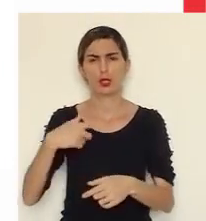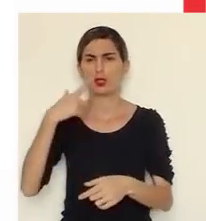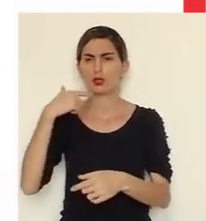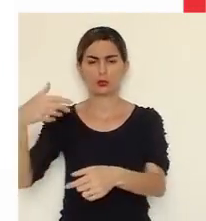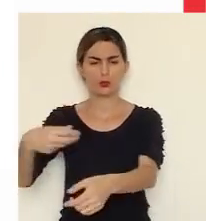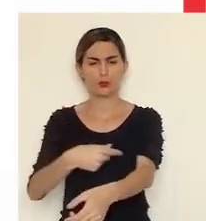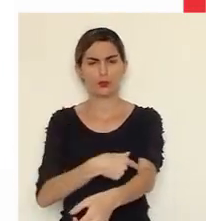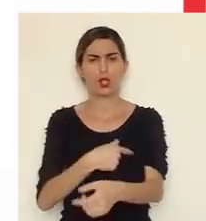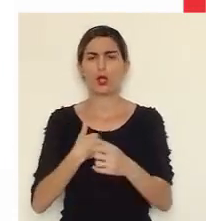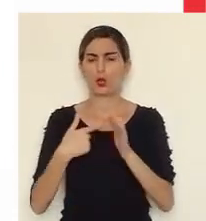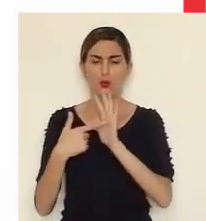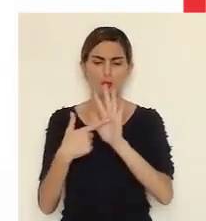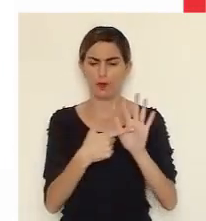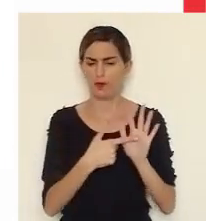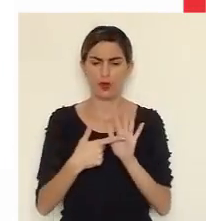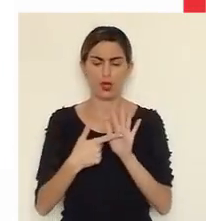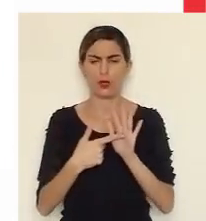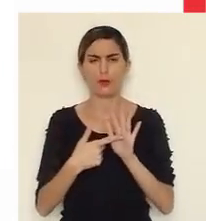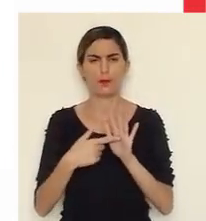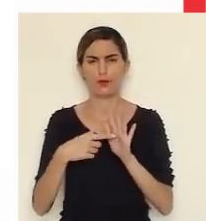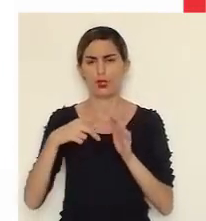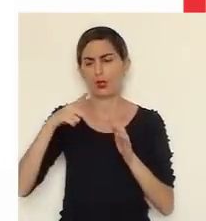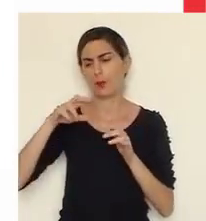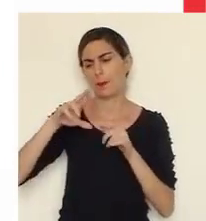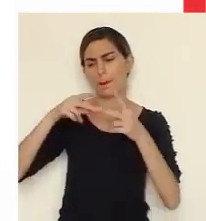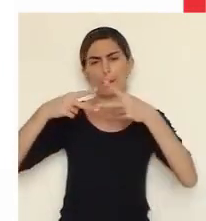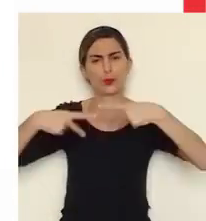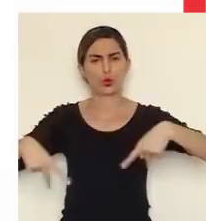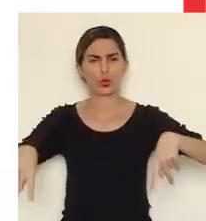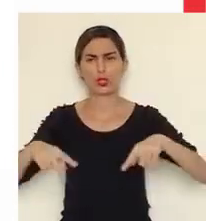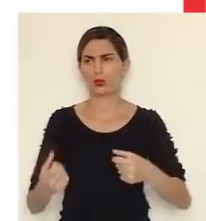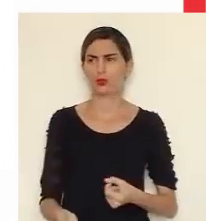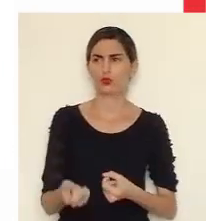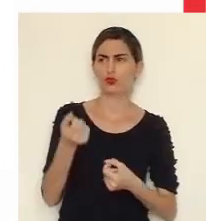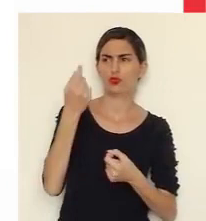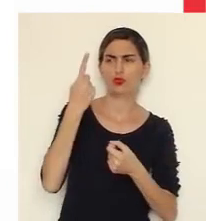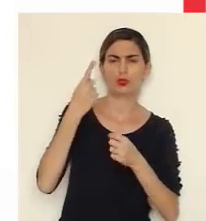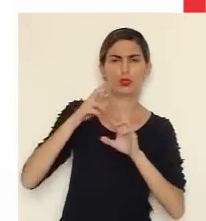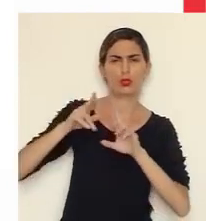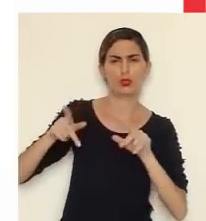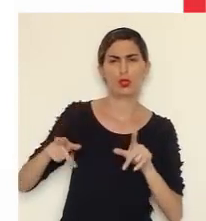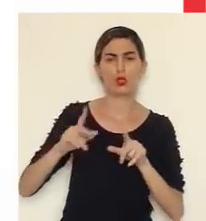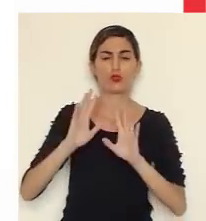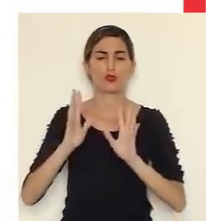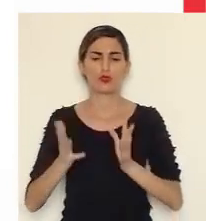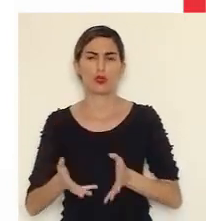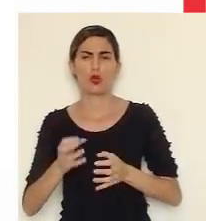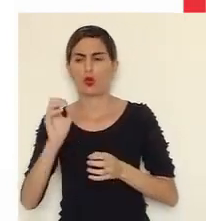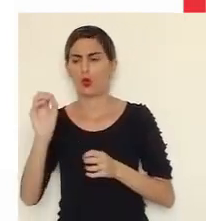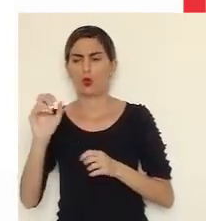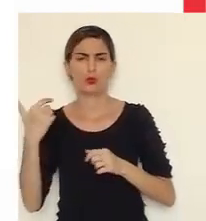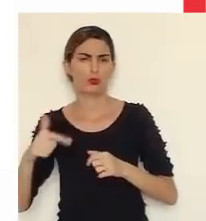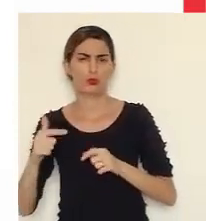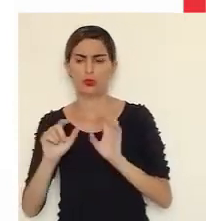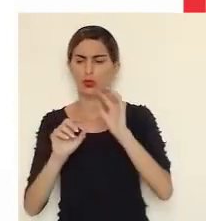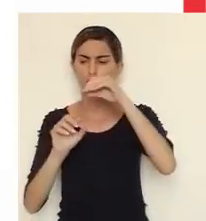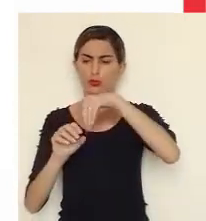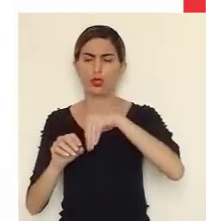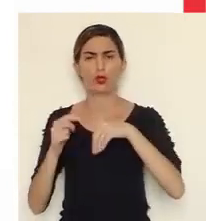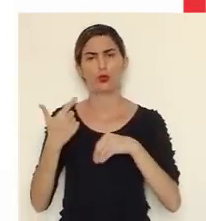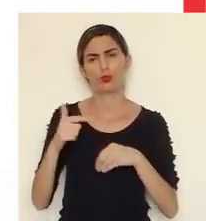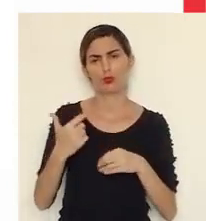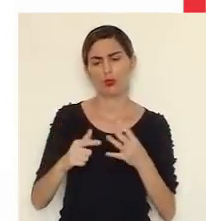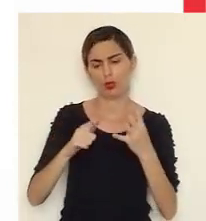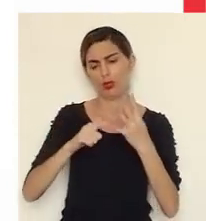O, ele não vai constatar a presença de proteínas estranhas, já que o O não tem